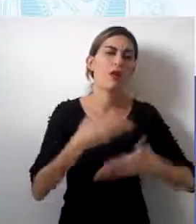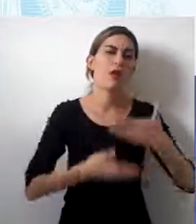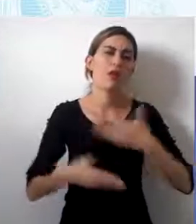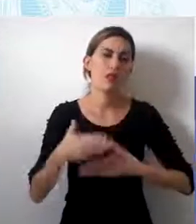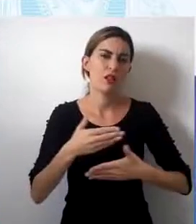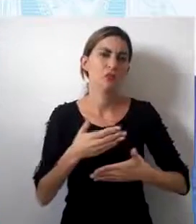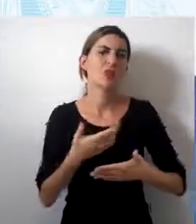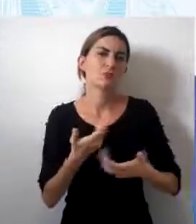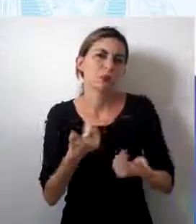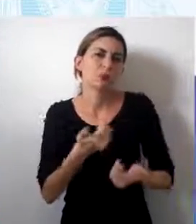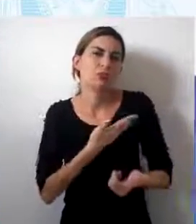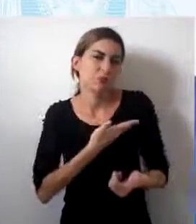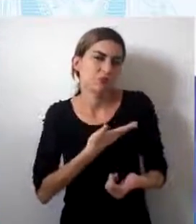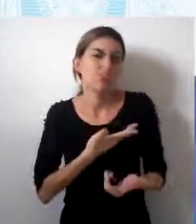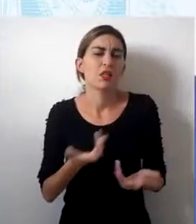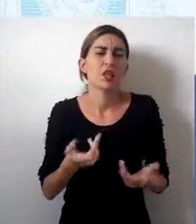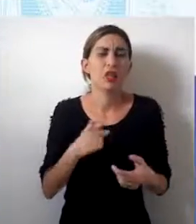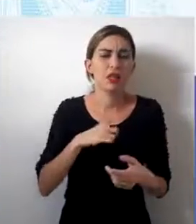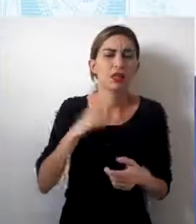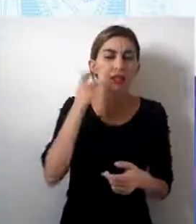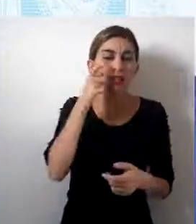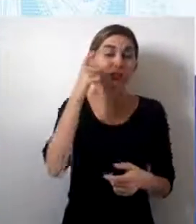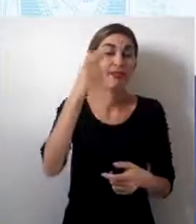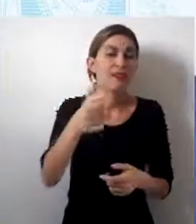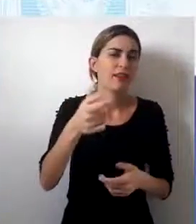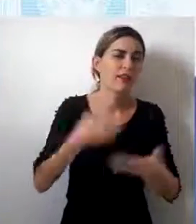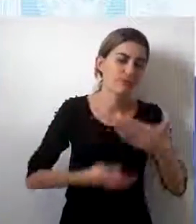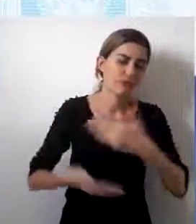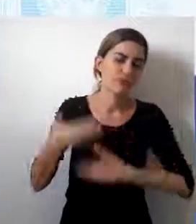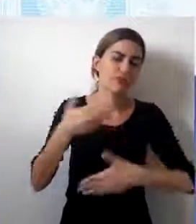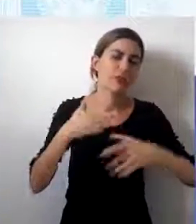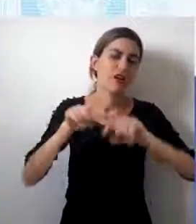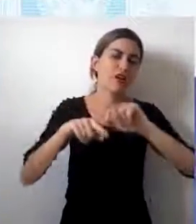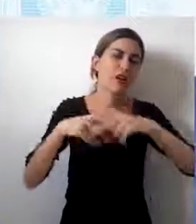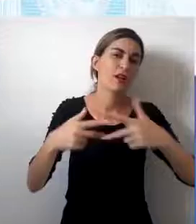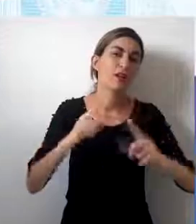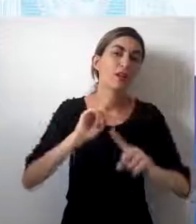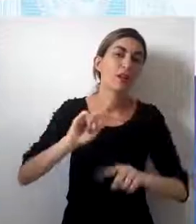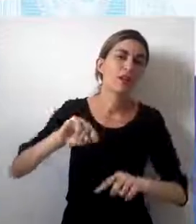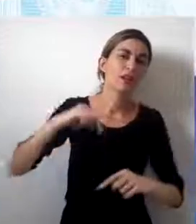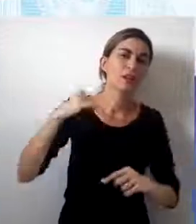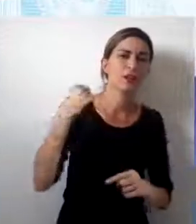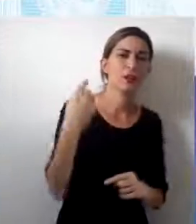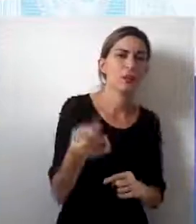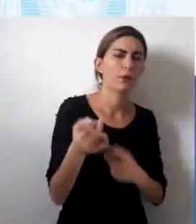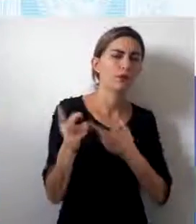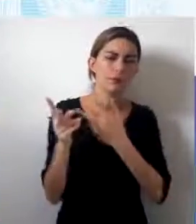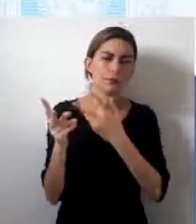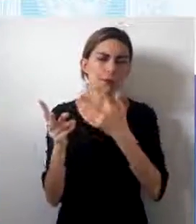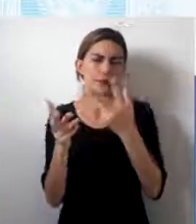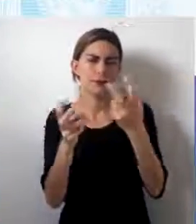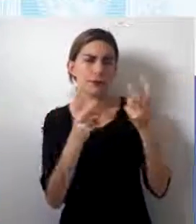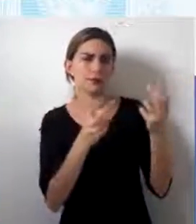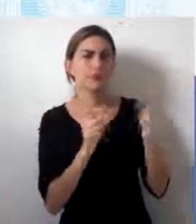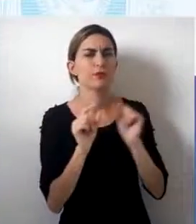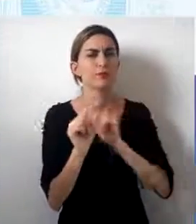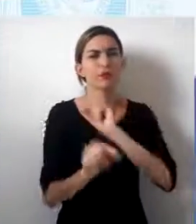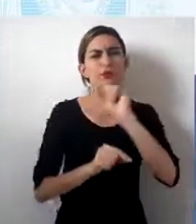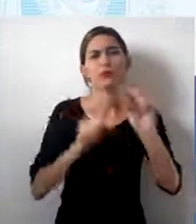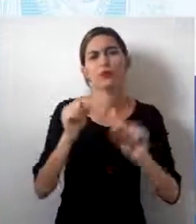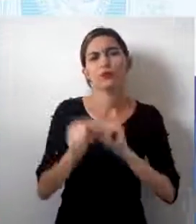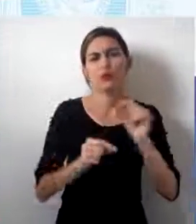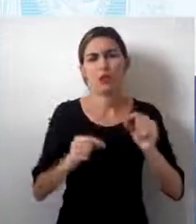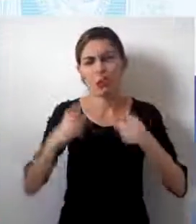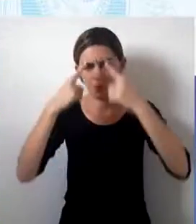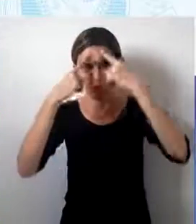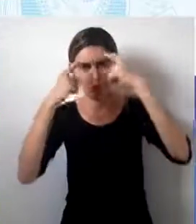relação amigável. Havia aquele interesse em trocar mercadoria por mercadoria, mas depois percebeu que